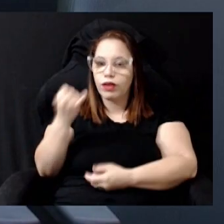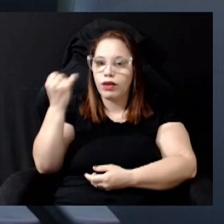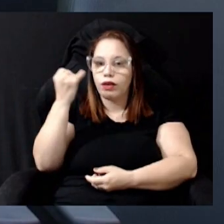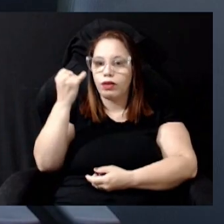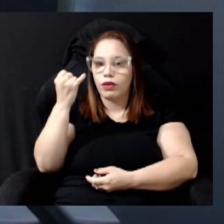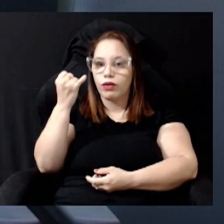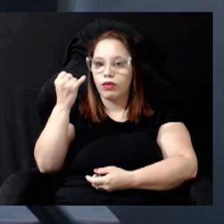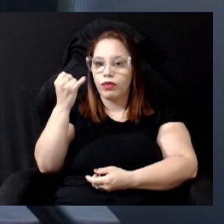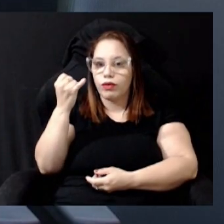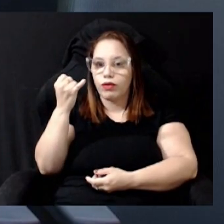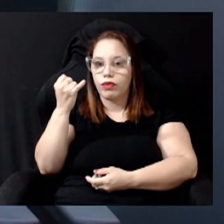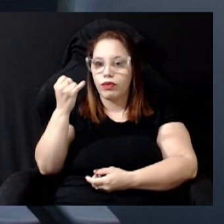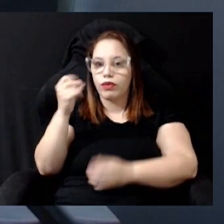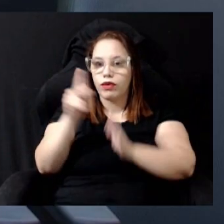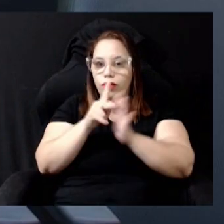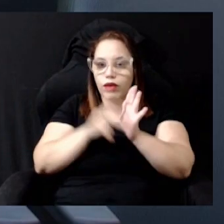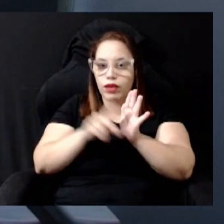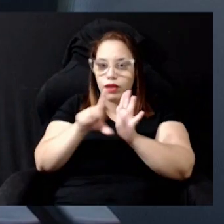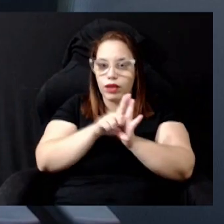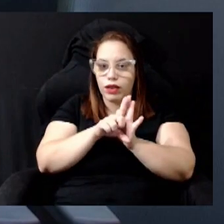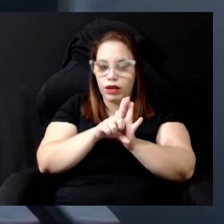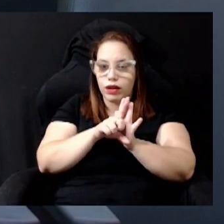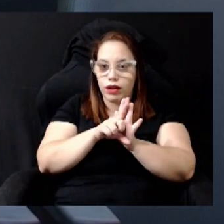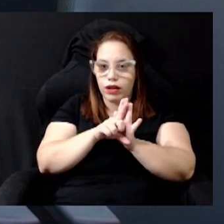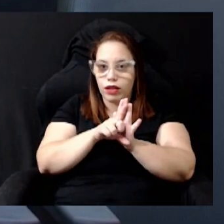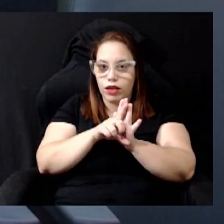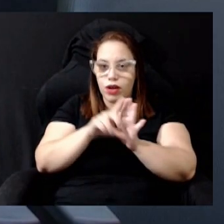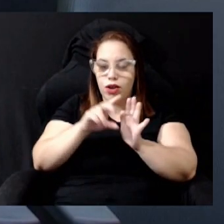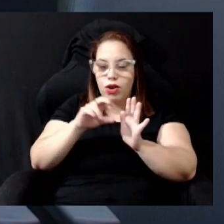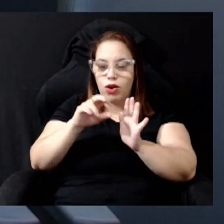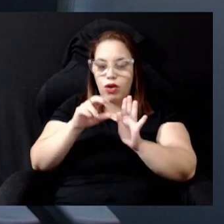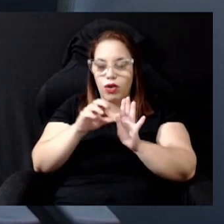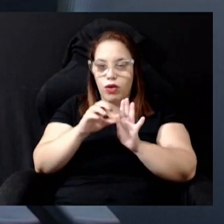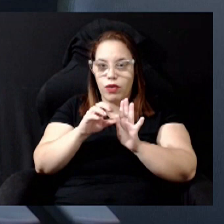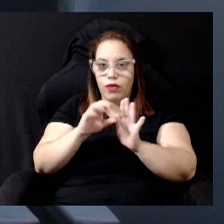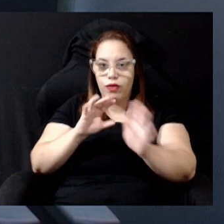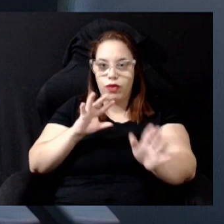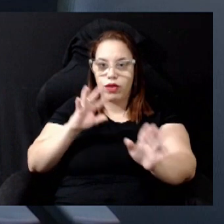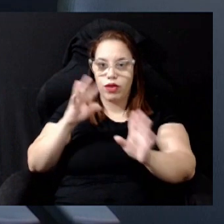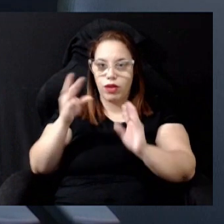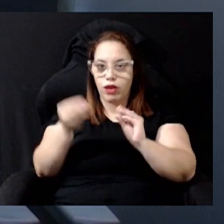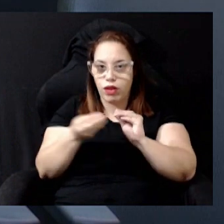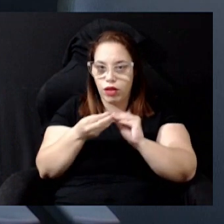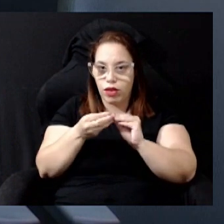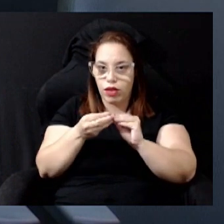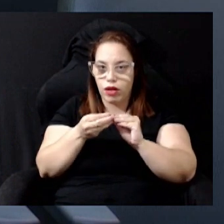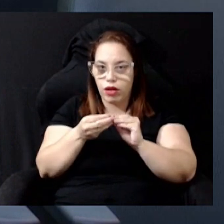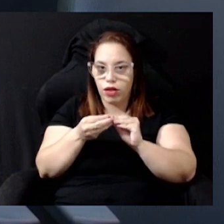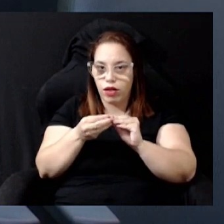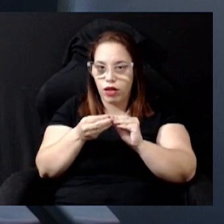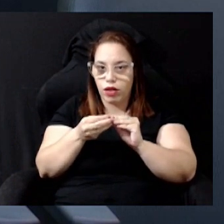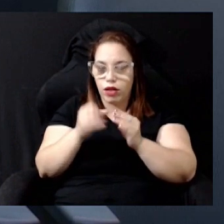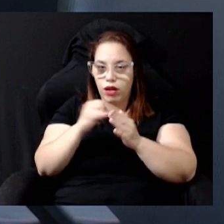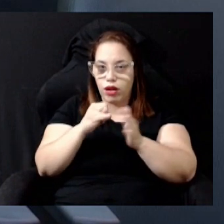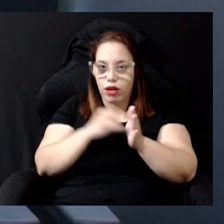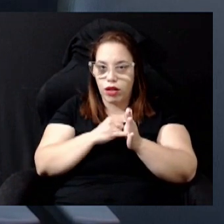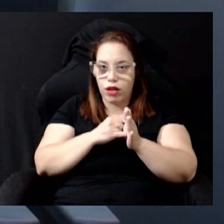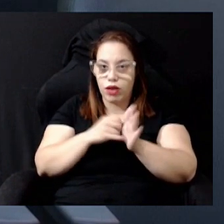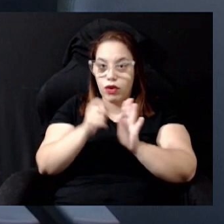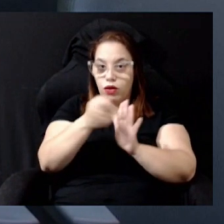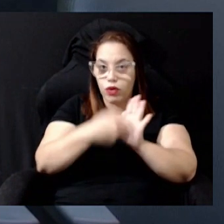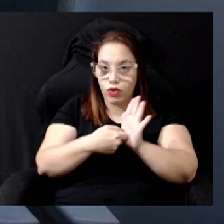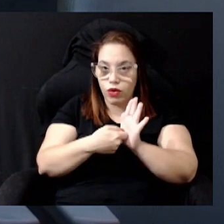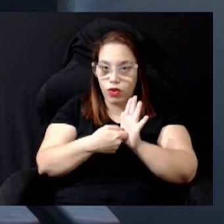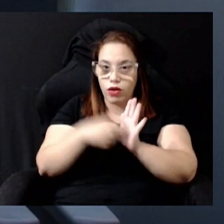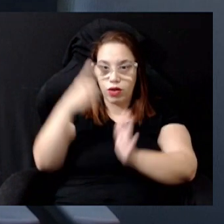um projeto de lei ordinária, uma ementa, né, que o senhor institui no calendário oficial o Dia